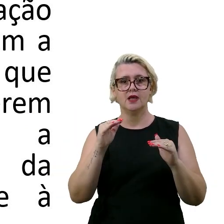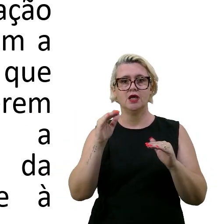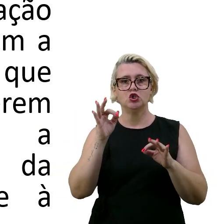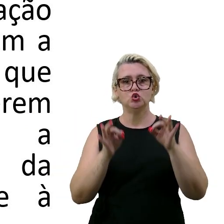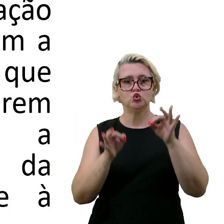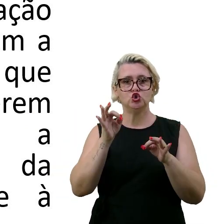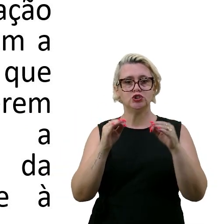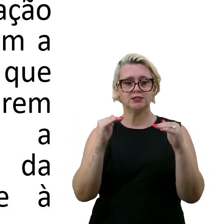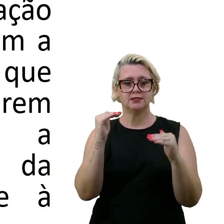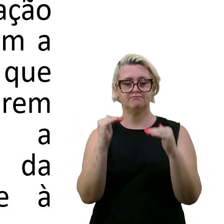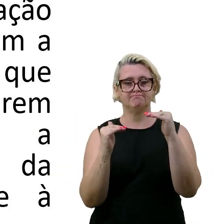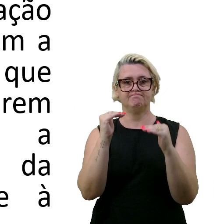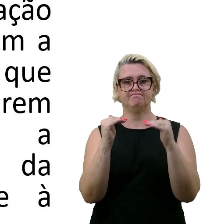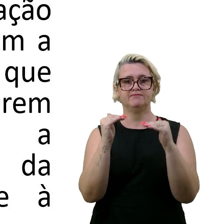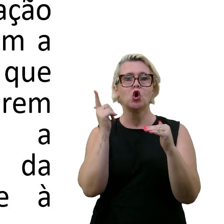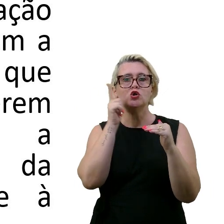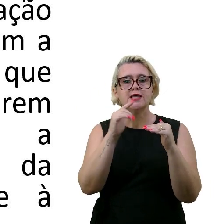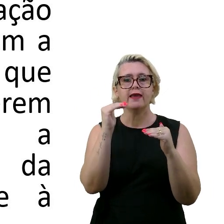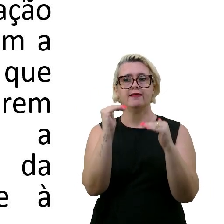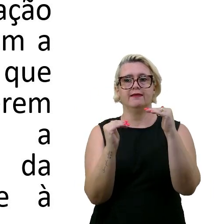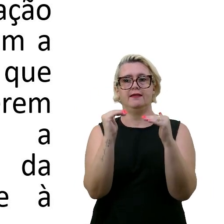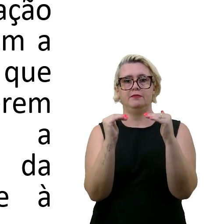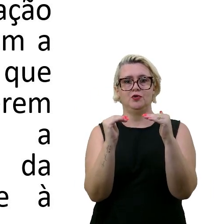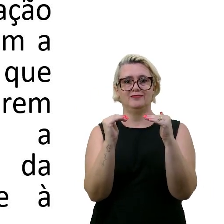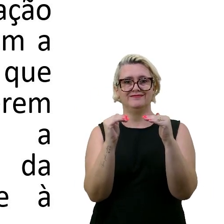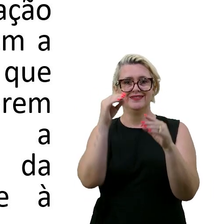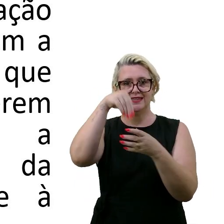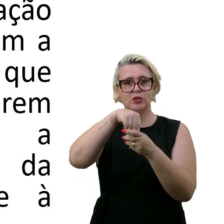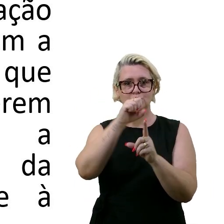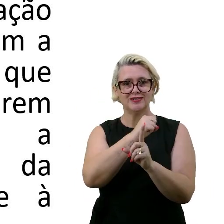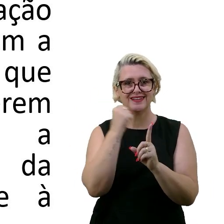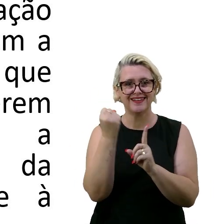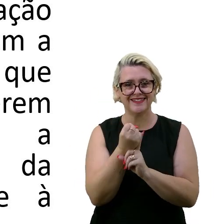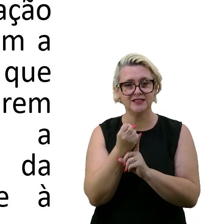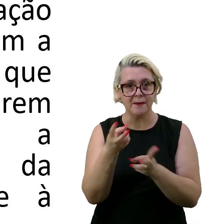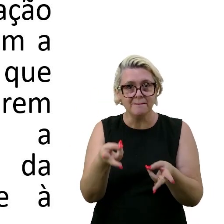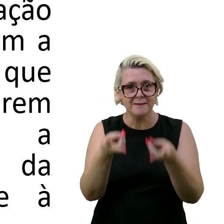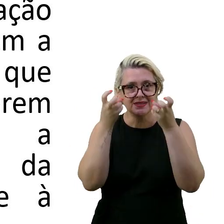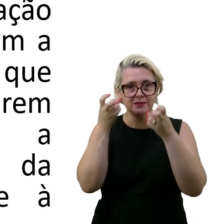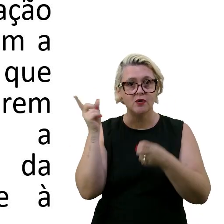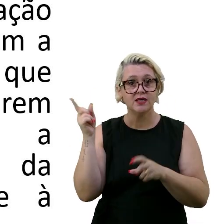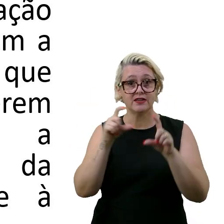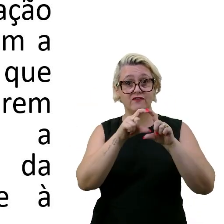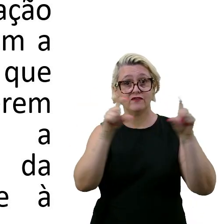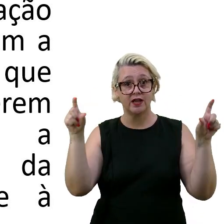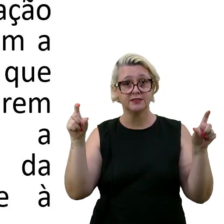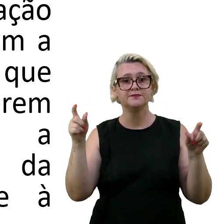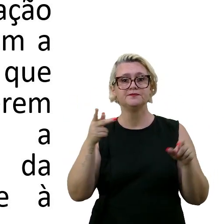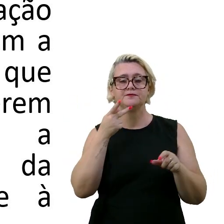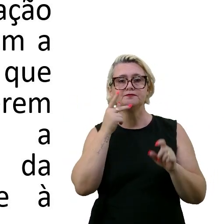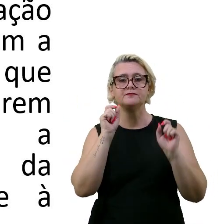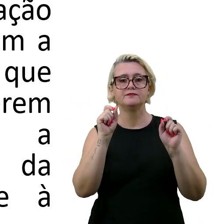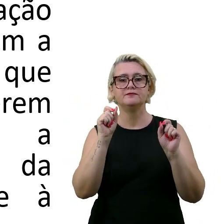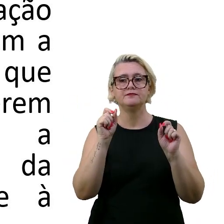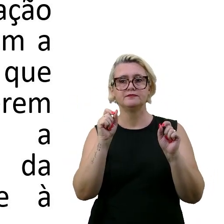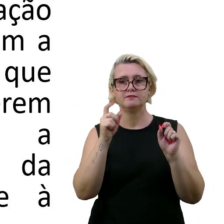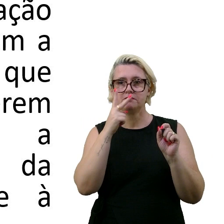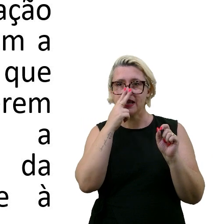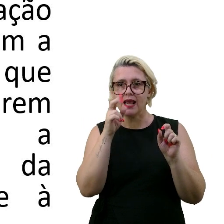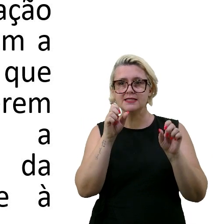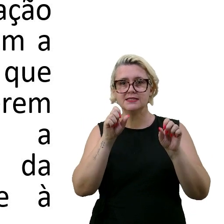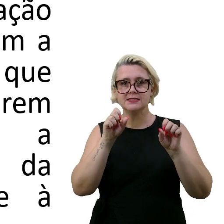seja alcançado na sociedade. Ah, você percebeu que essa frase foi quebrada, ela